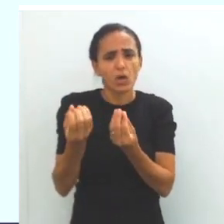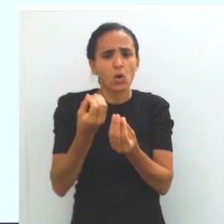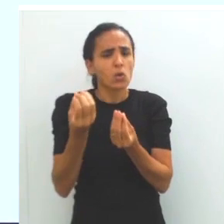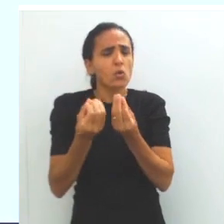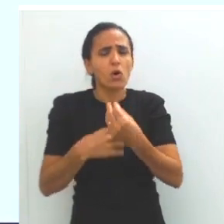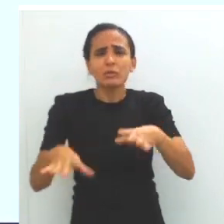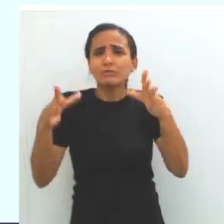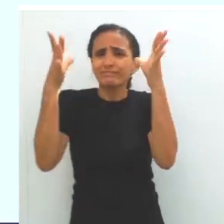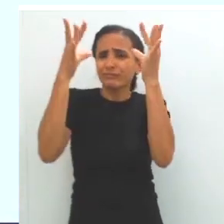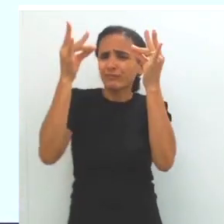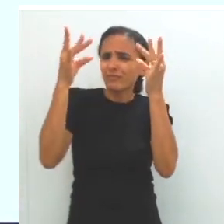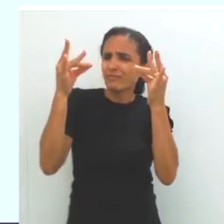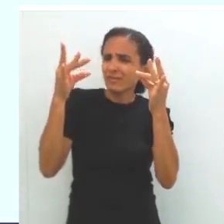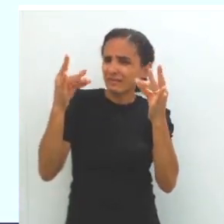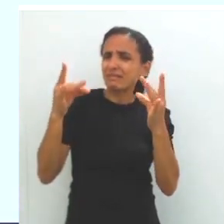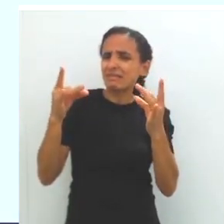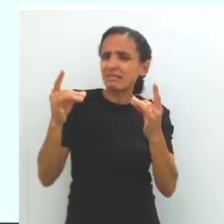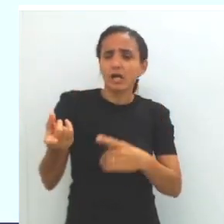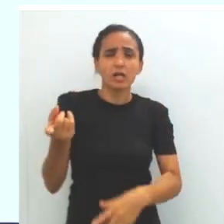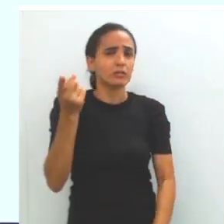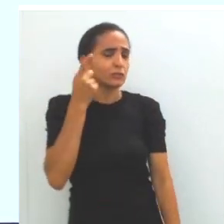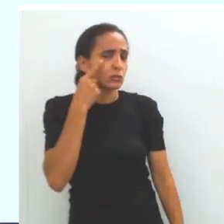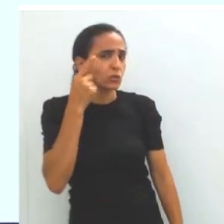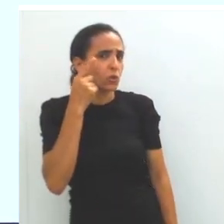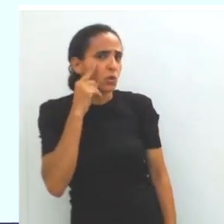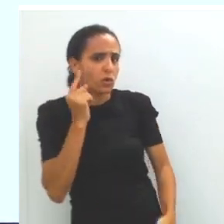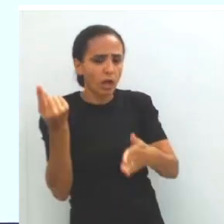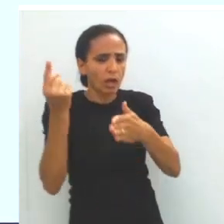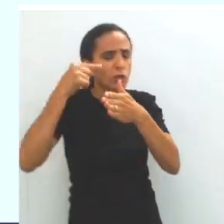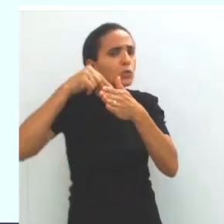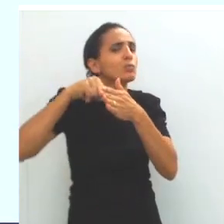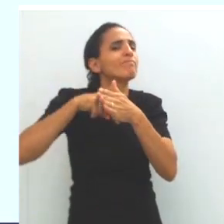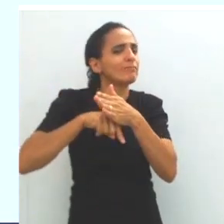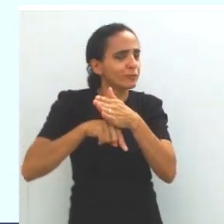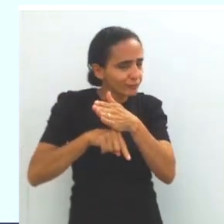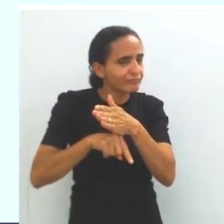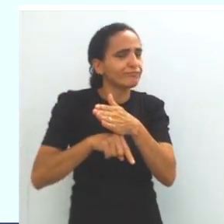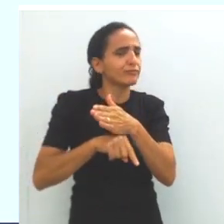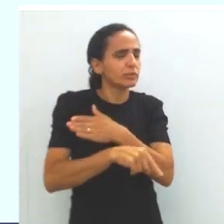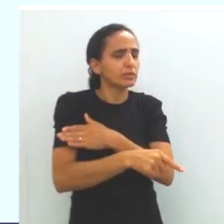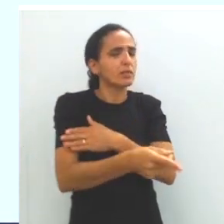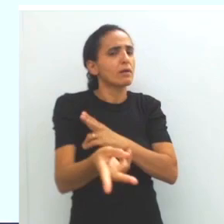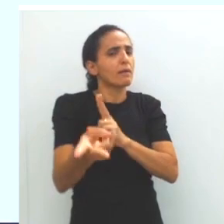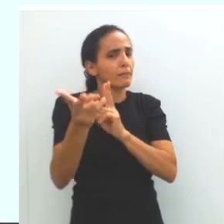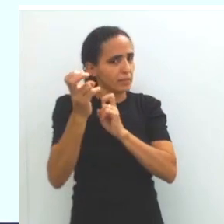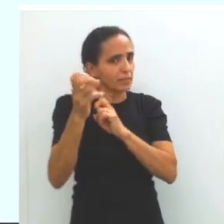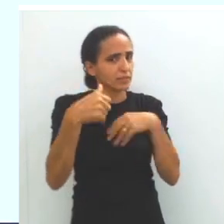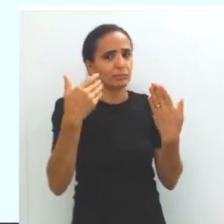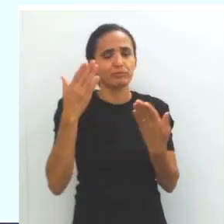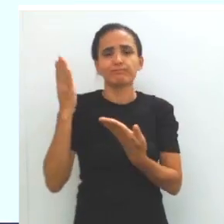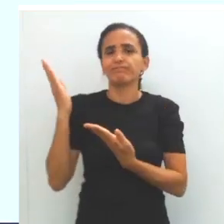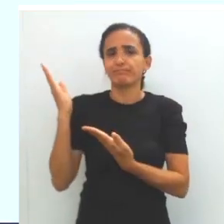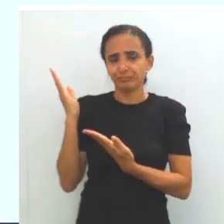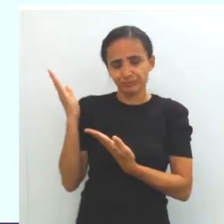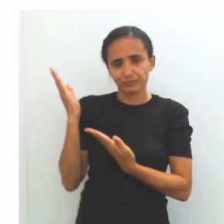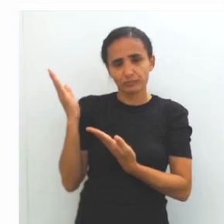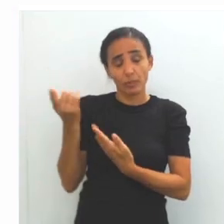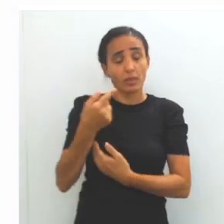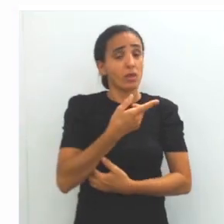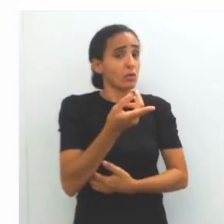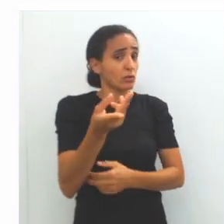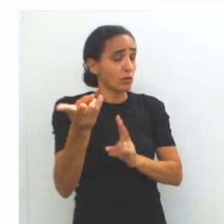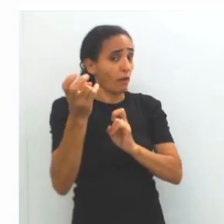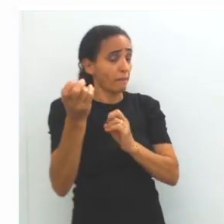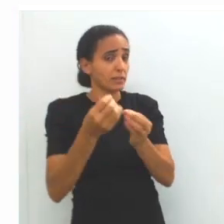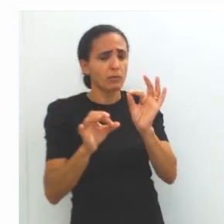a anatomia do olho, tanto a anatomia externa como a anatomia interna. Observe a imagem.